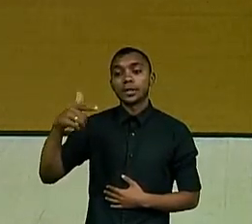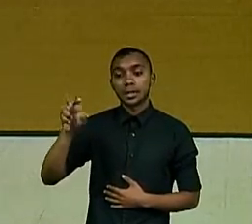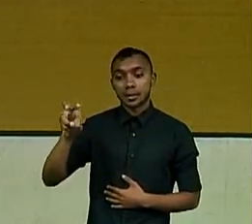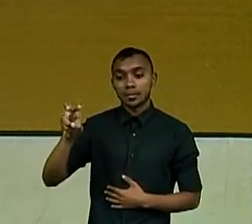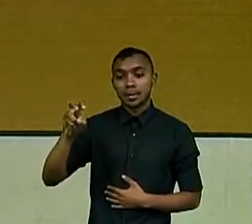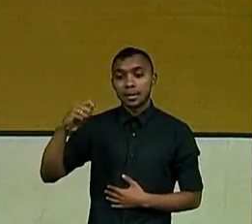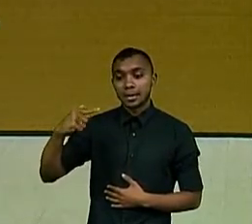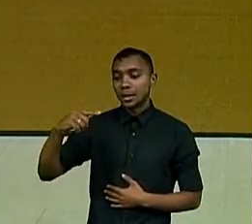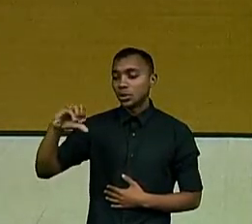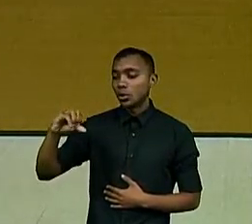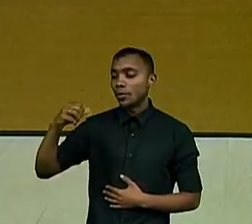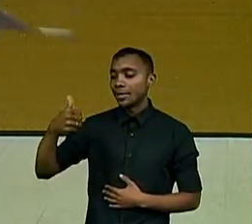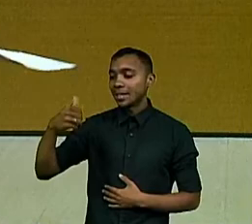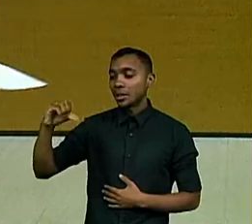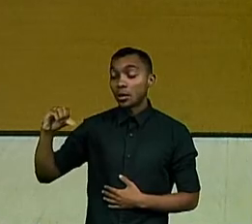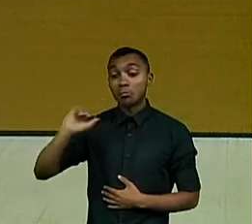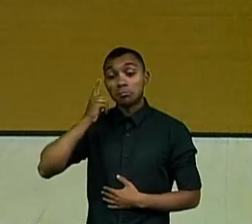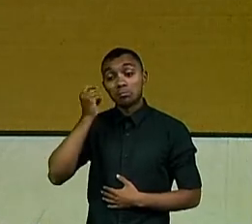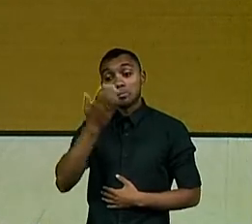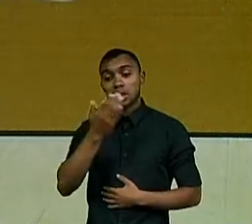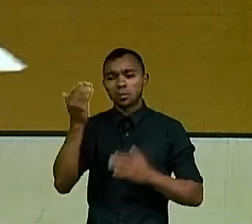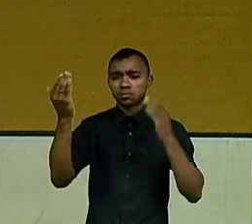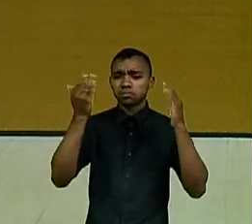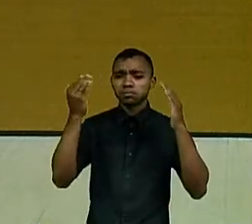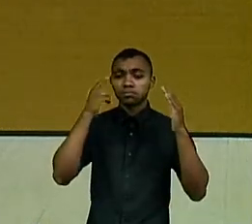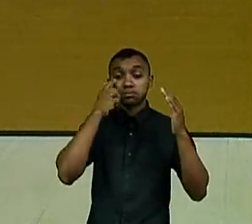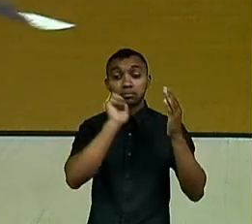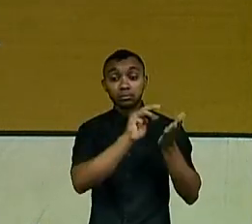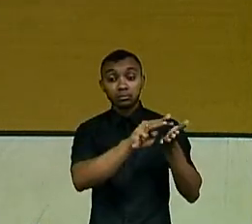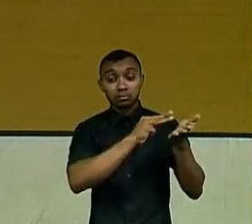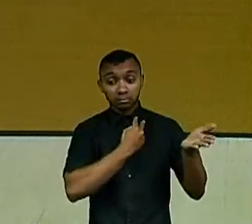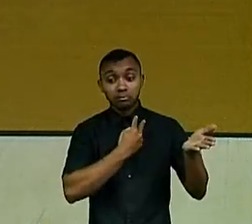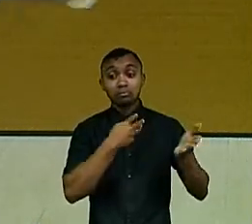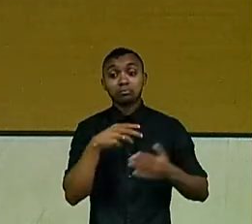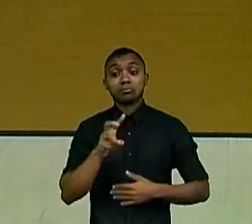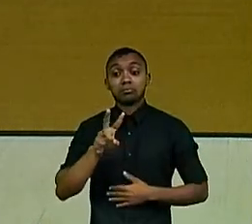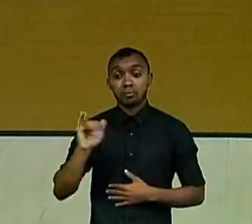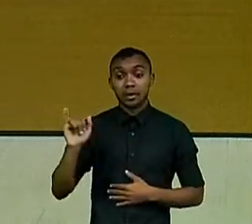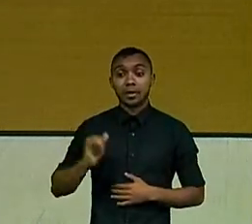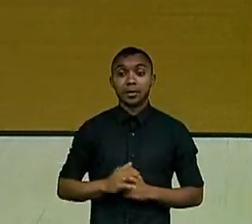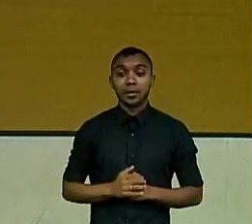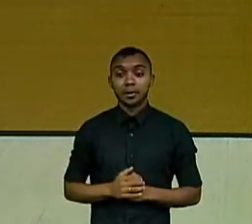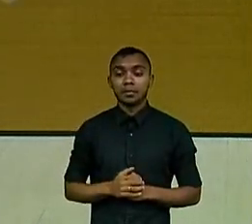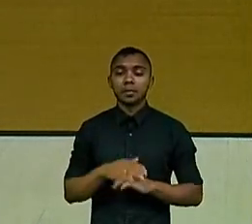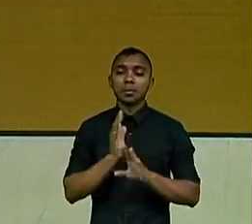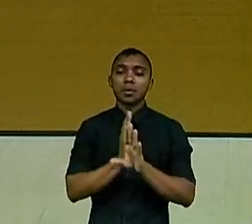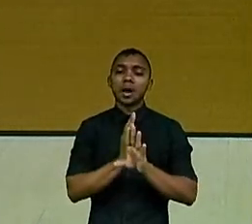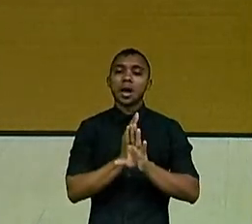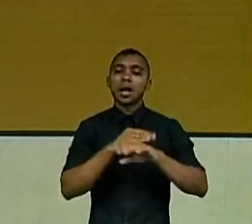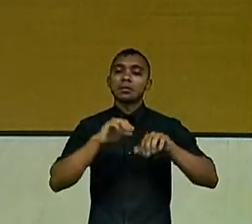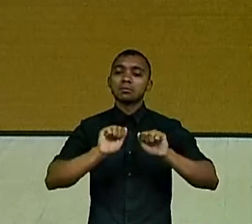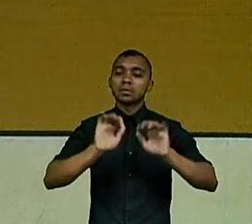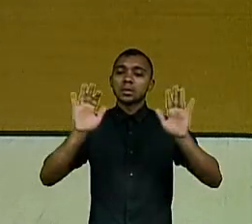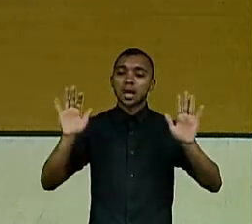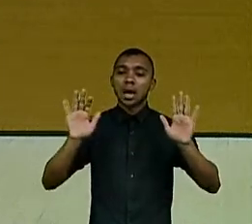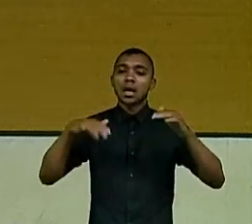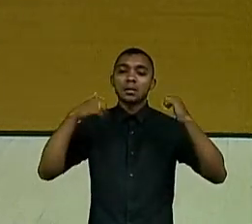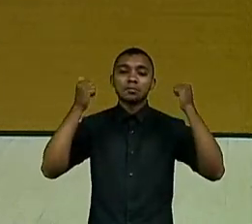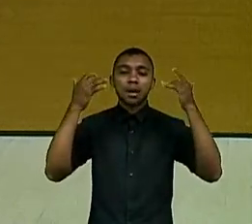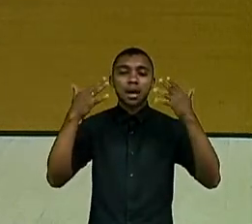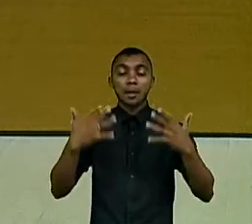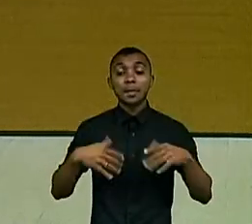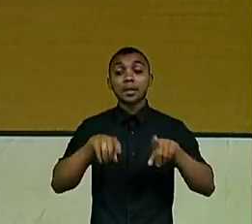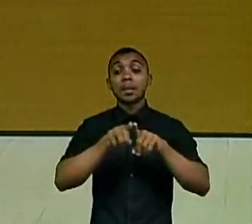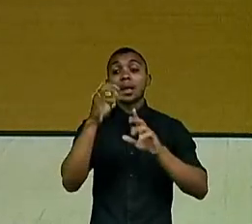981257919 Mande as dúvidas para que nós possamos aqui né trabalhar e tirar dúvida de vocês